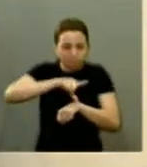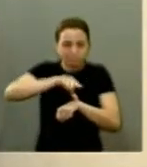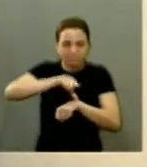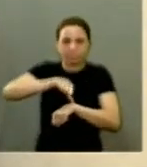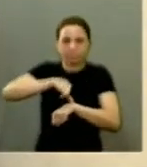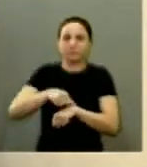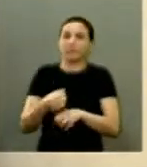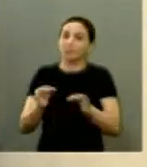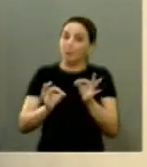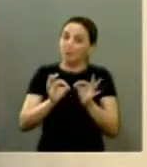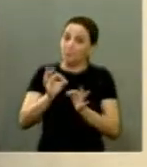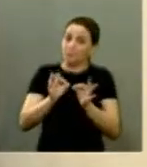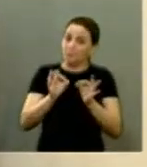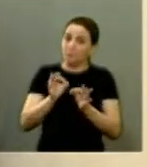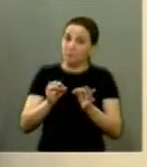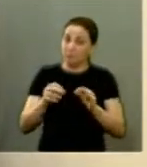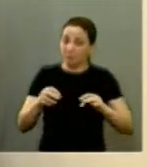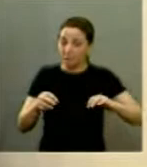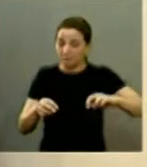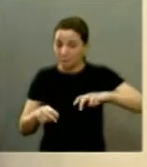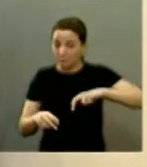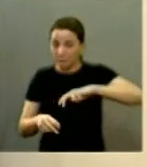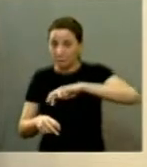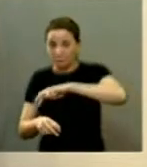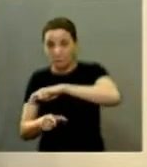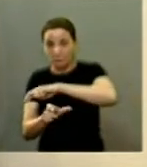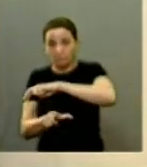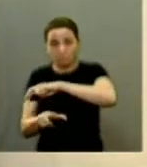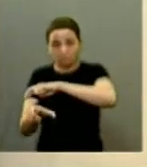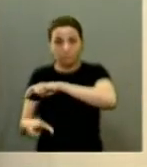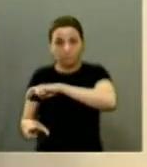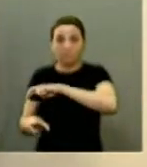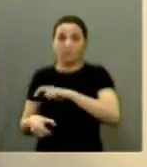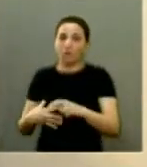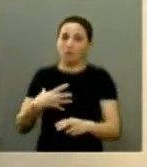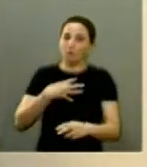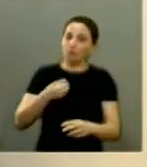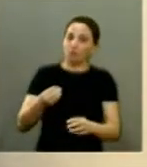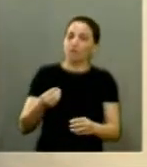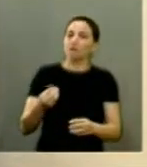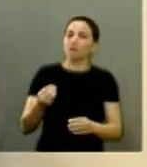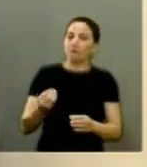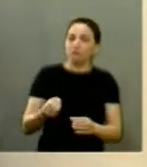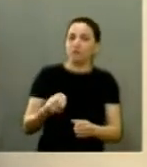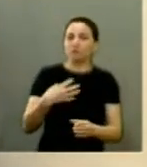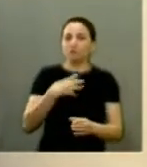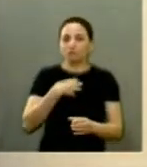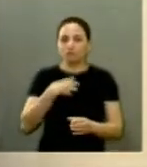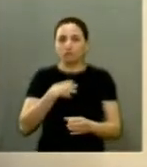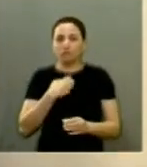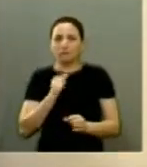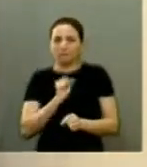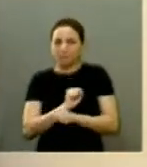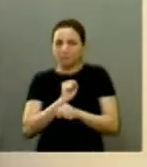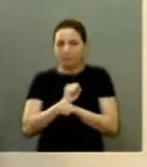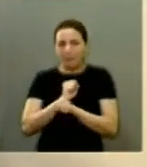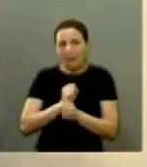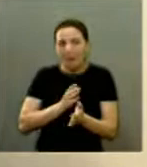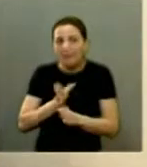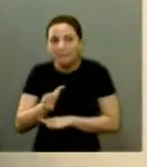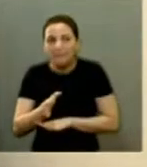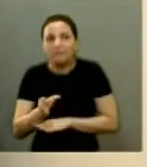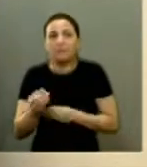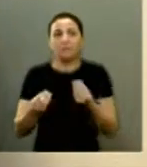condição de se preparar, atravessar a rua com o seu filho, com condições, olha, falta 3 segundos, não vou passar, falta 10 segundos,